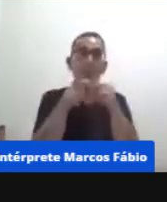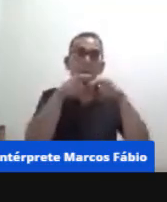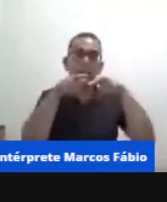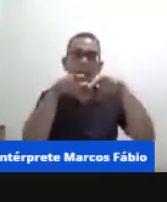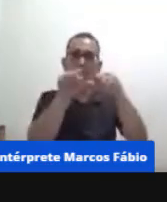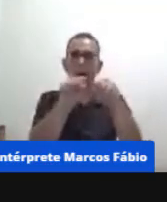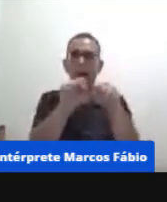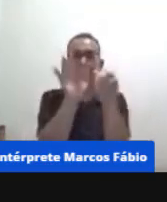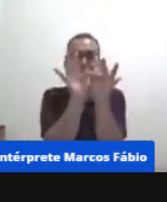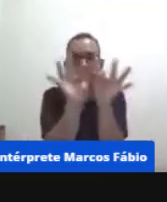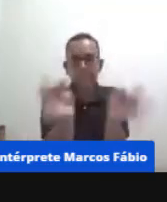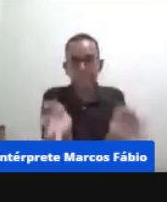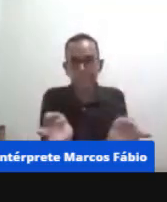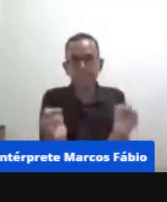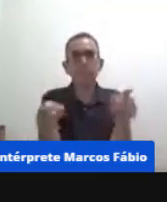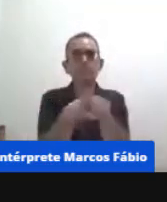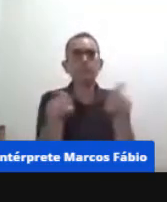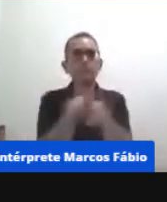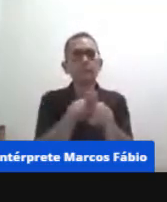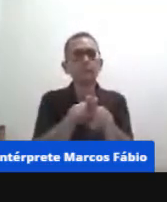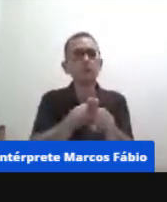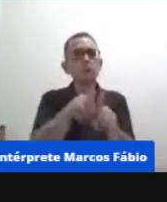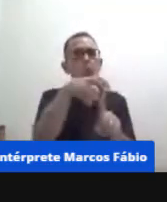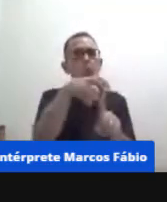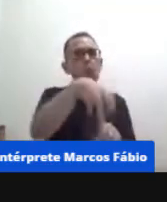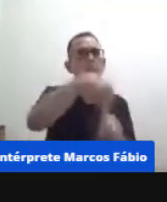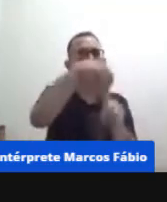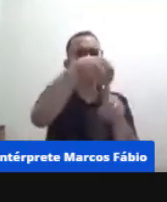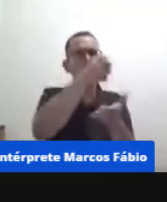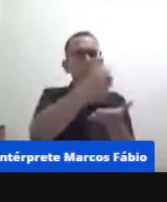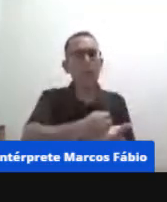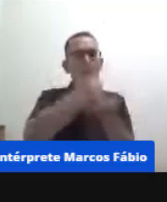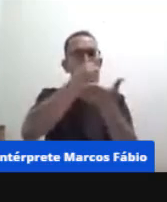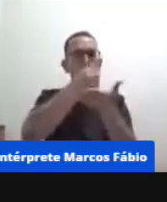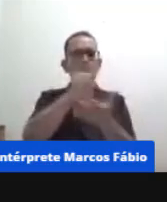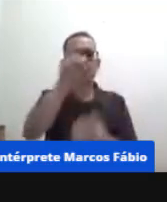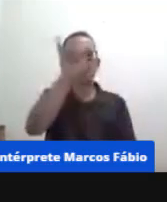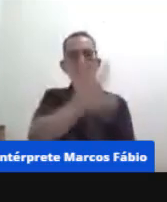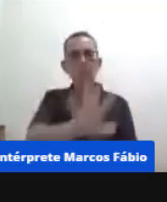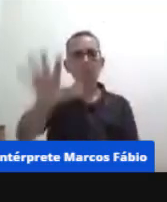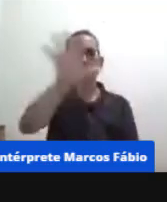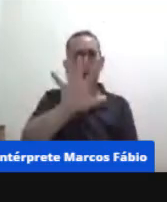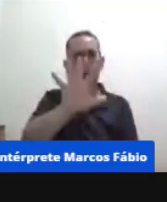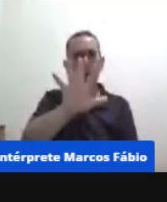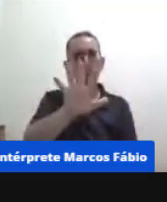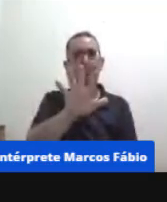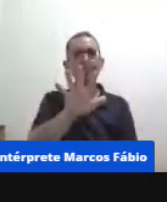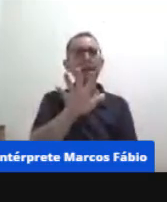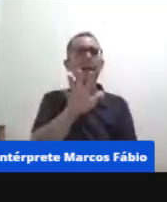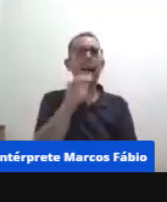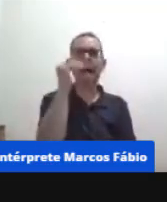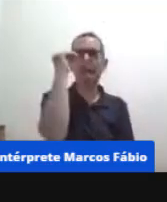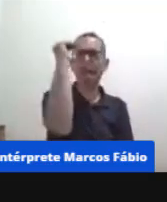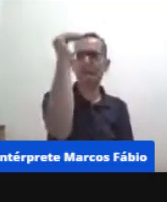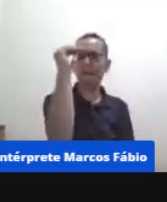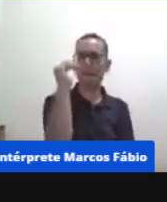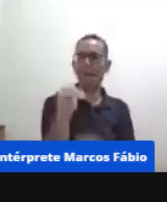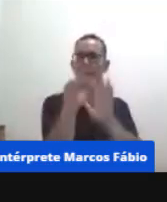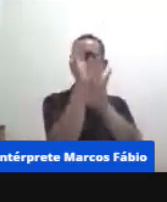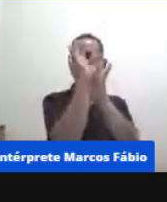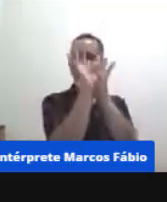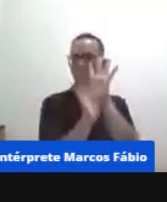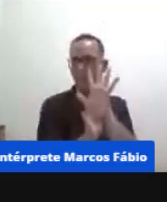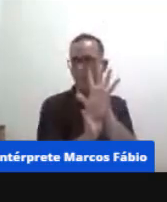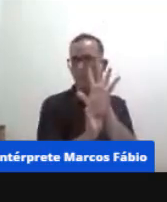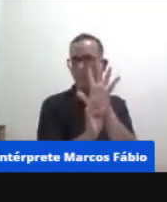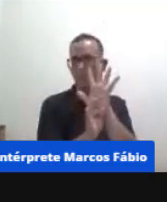mais simplificada e, principalmente, com um apoio de imagens. Então, a cada parte, a cada etapa do texto, eu